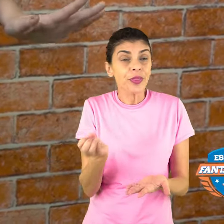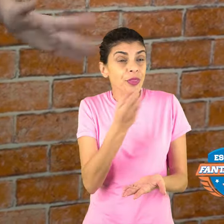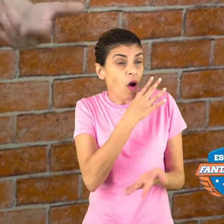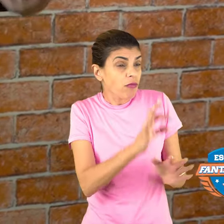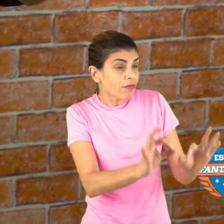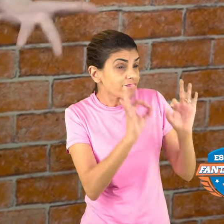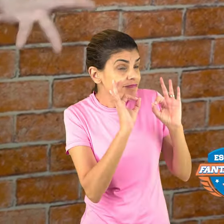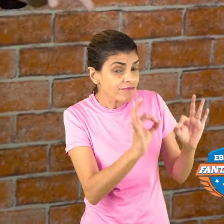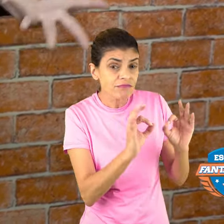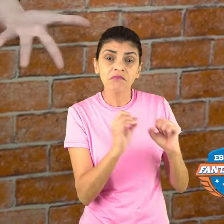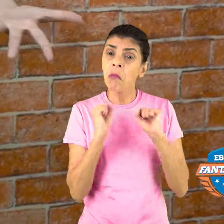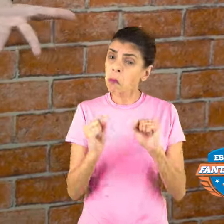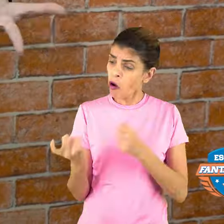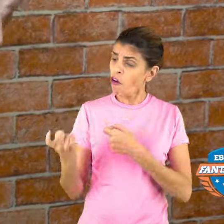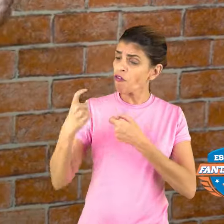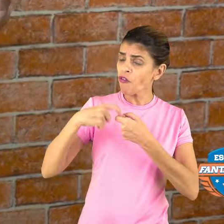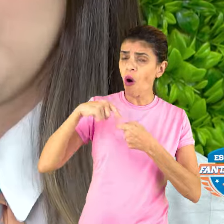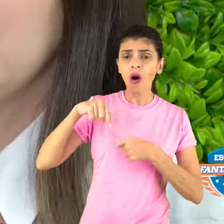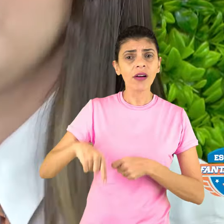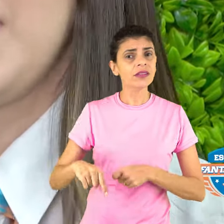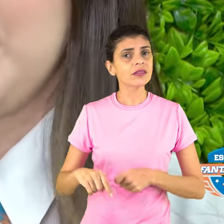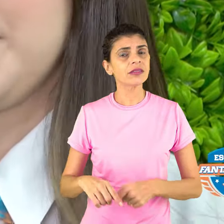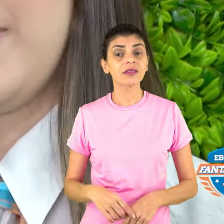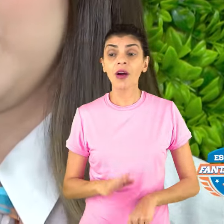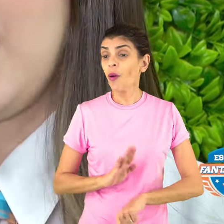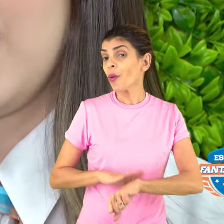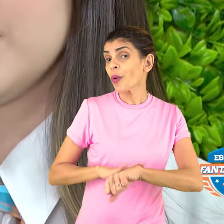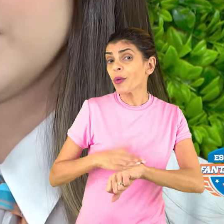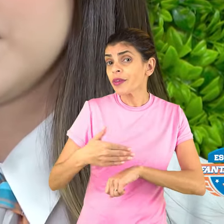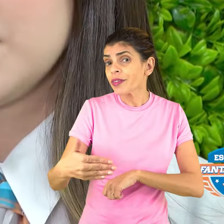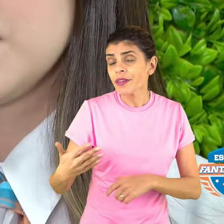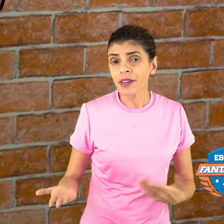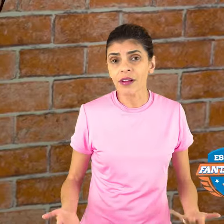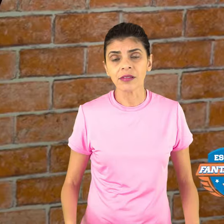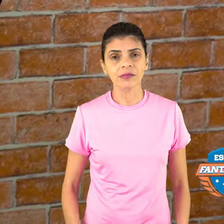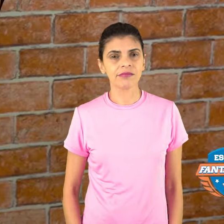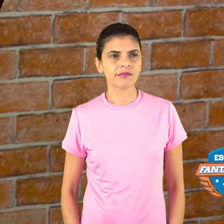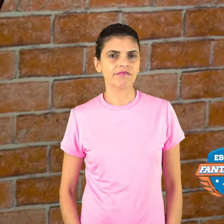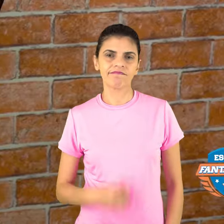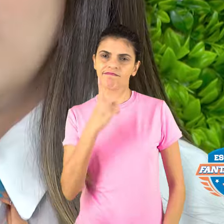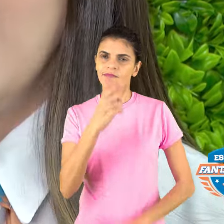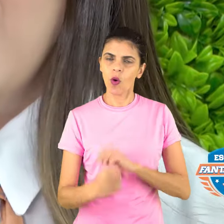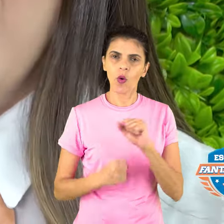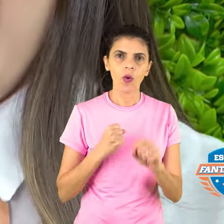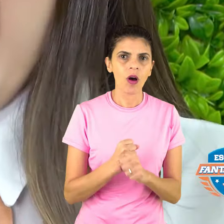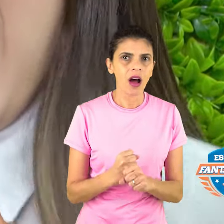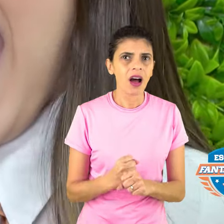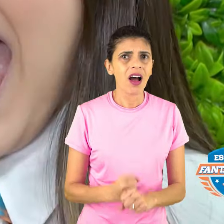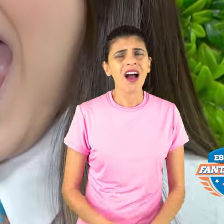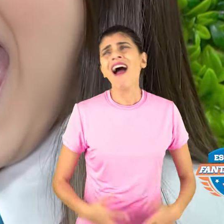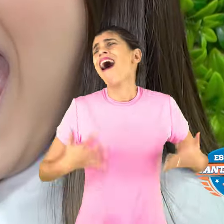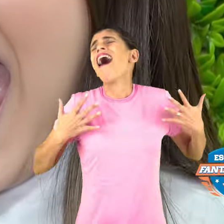toda direitinha, você pode voltar pra cá. E quanto tempo isso vai durar? 1 ano.